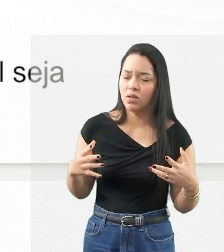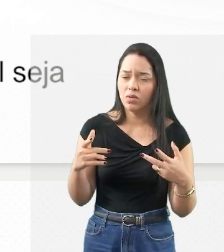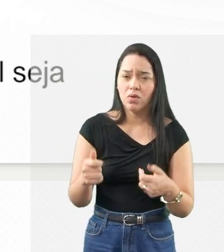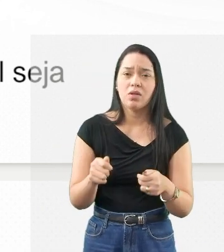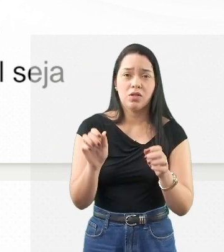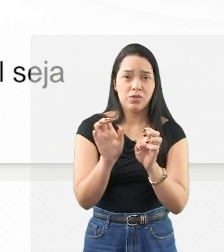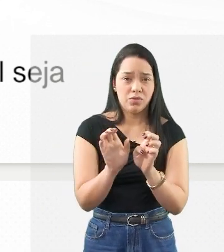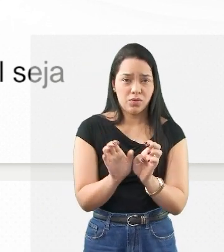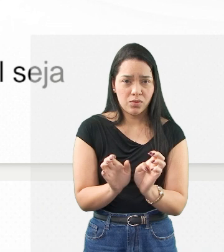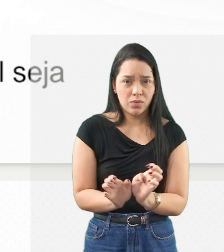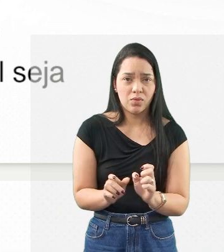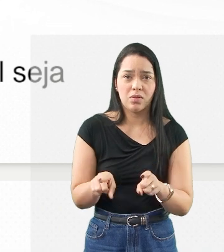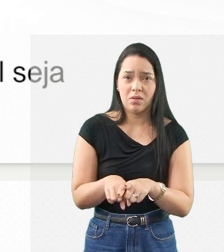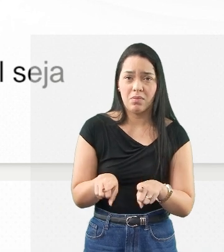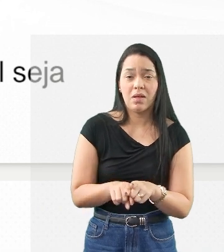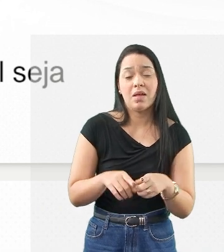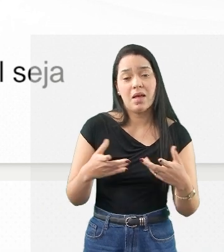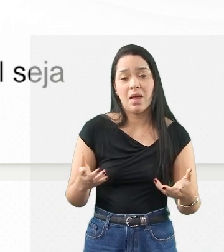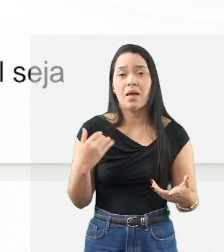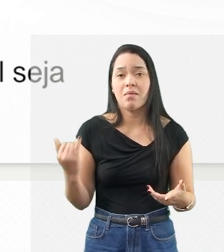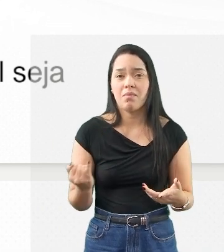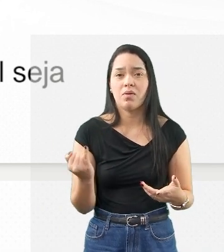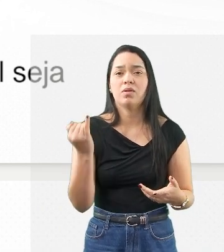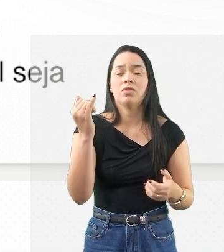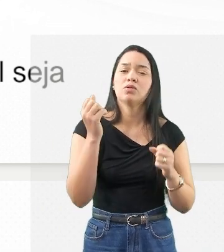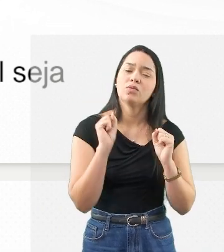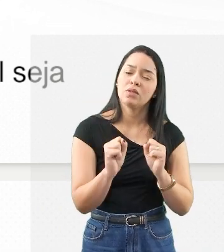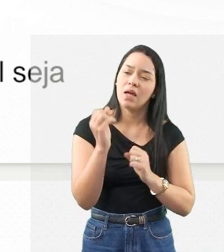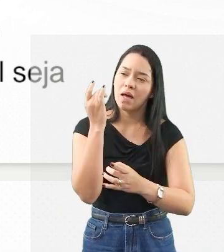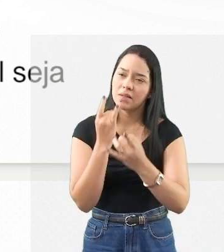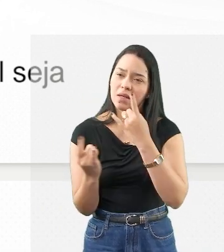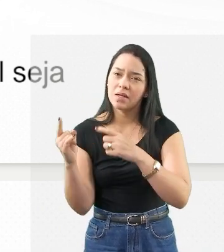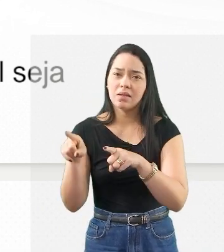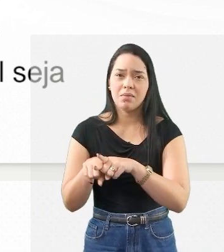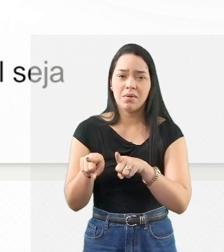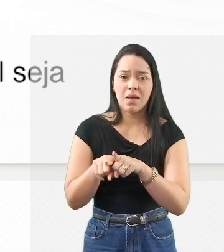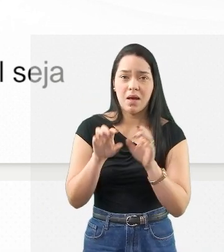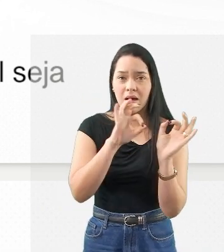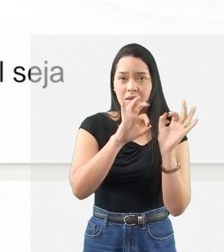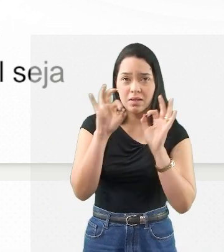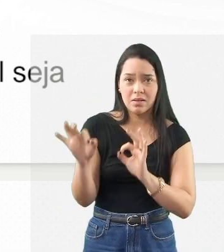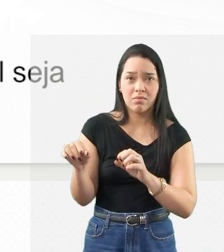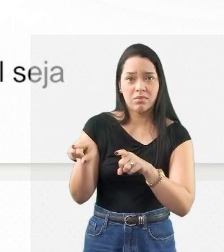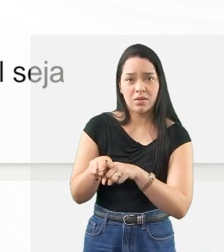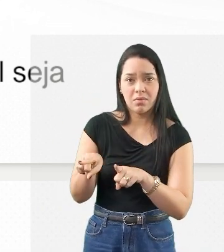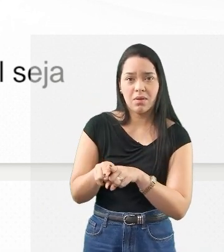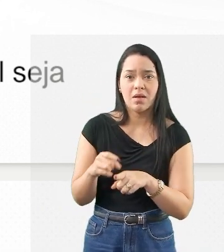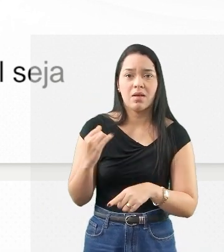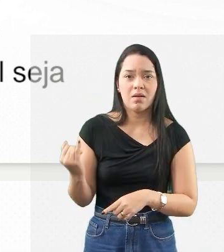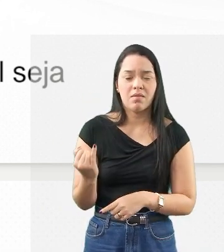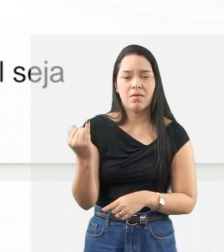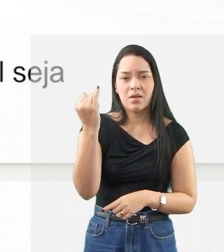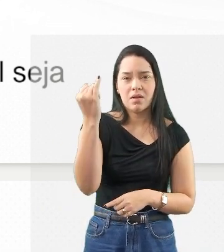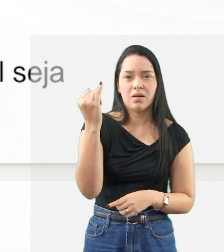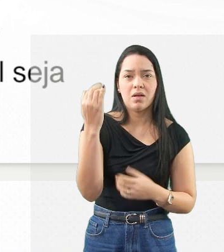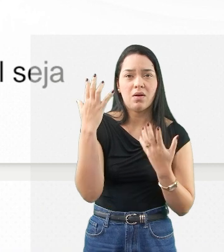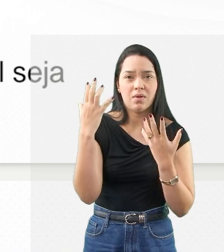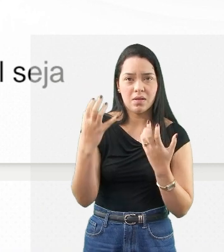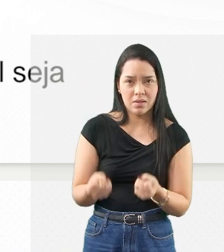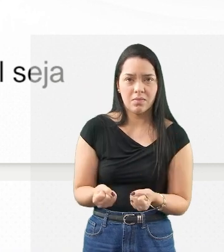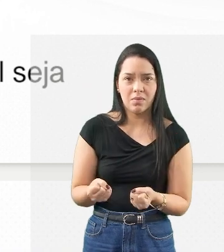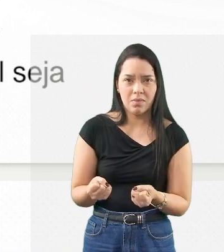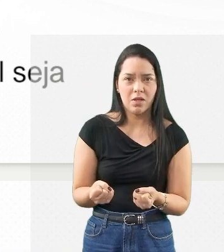do folder, isso também é importante para a gente poder atrair a atenção do leitor referente ao